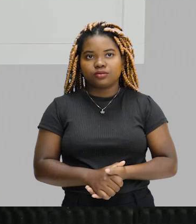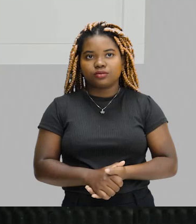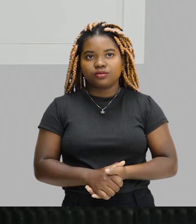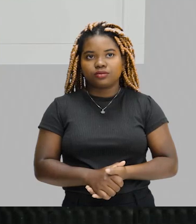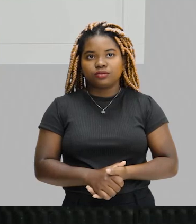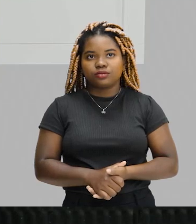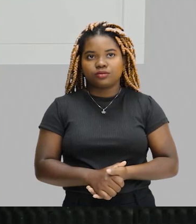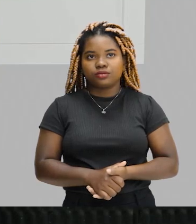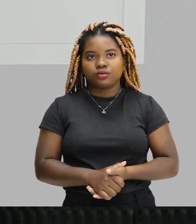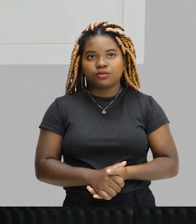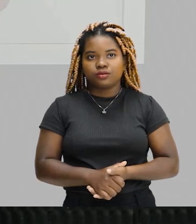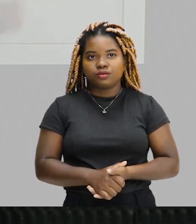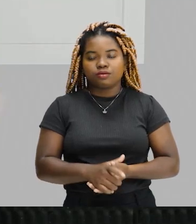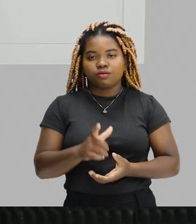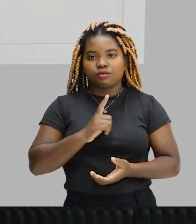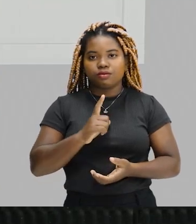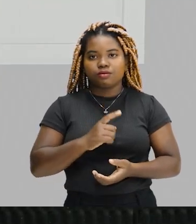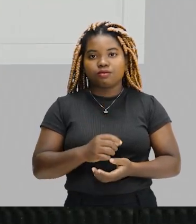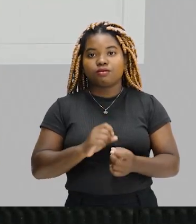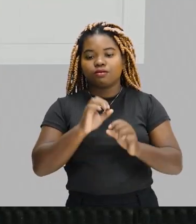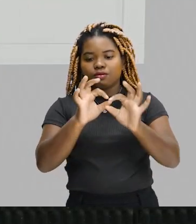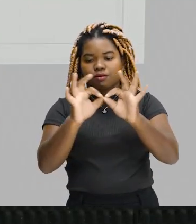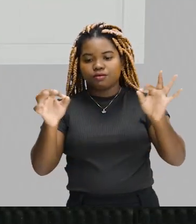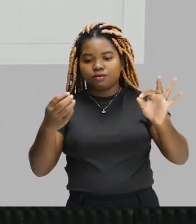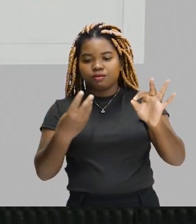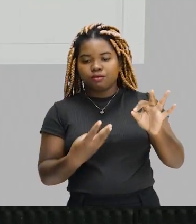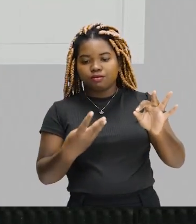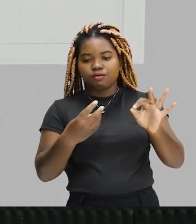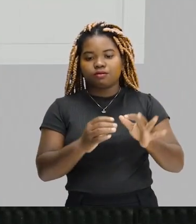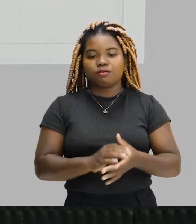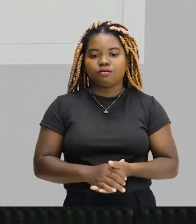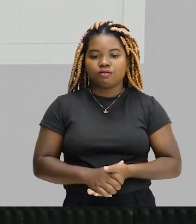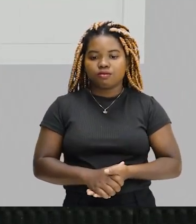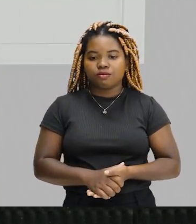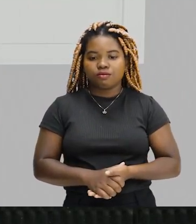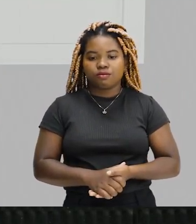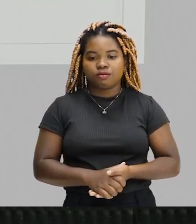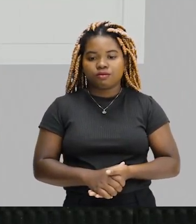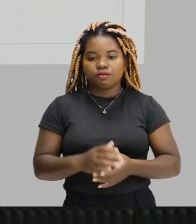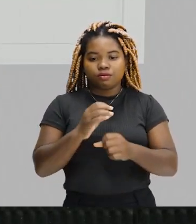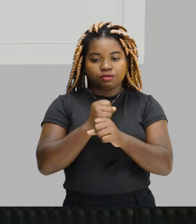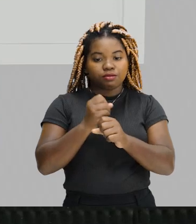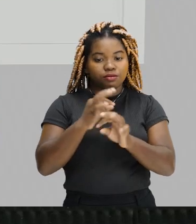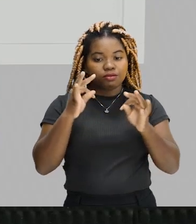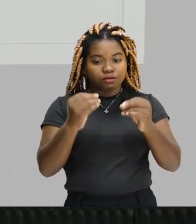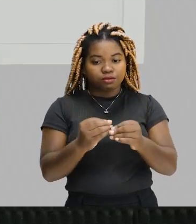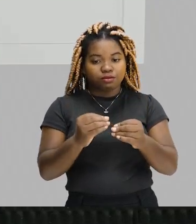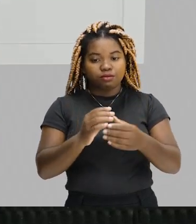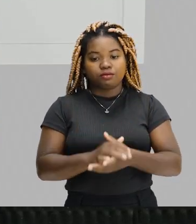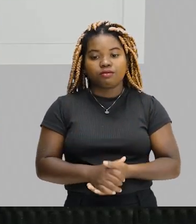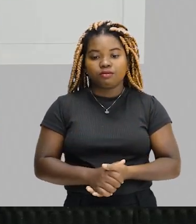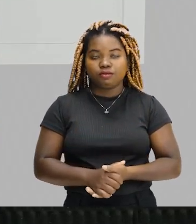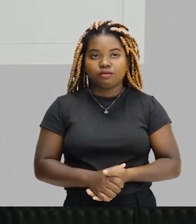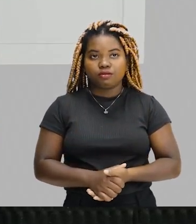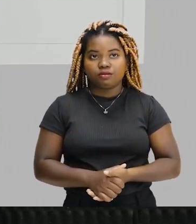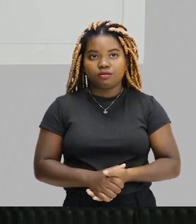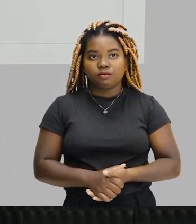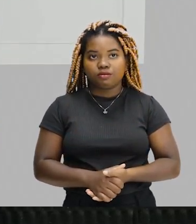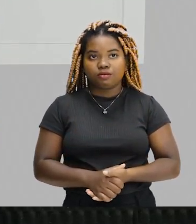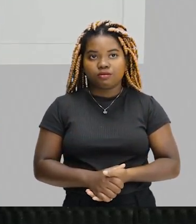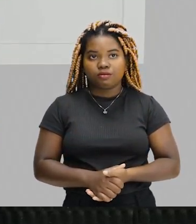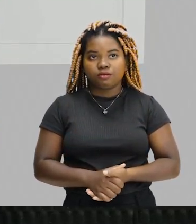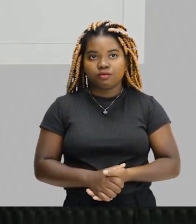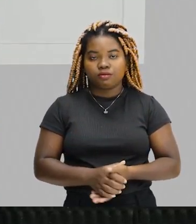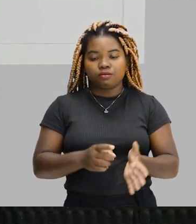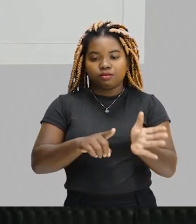o denominador. Tá ok? E vamos somar os numeradores. Então,